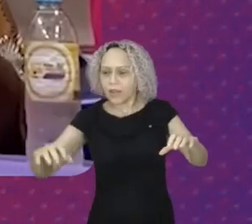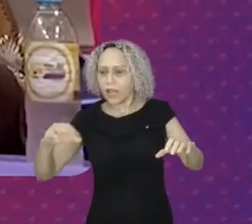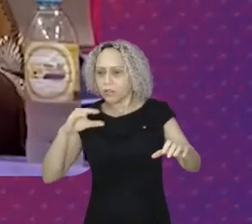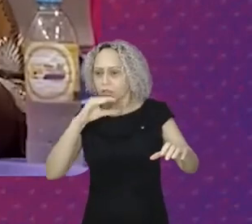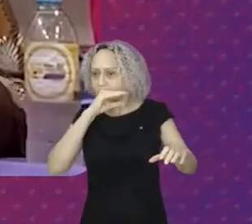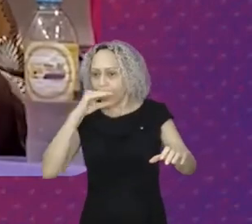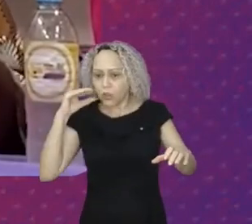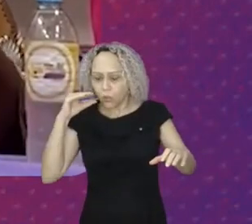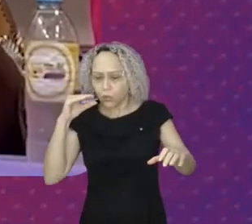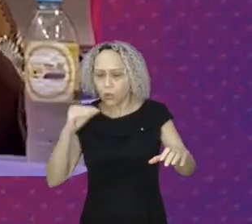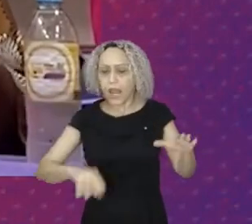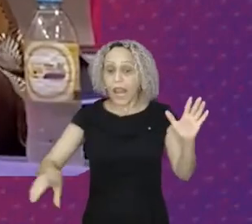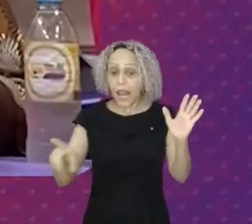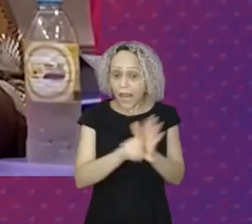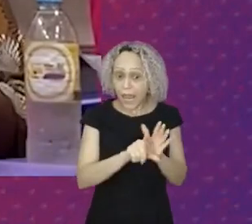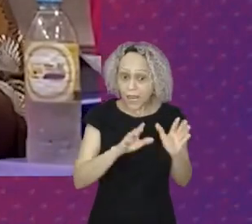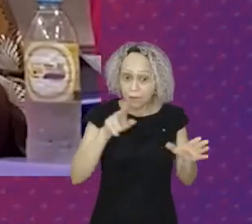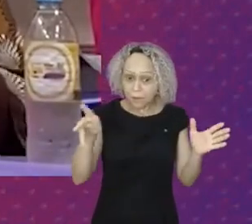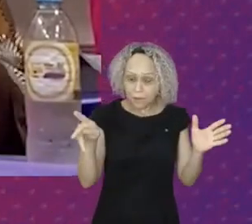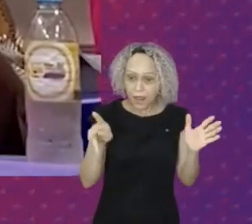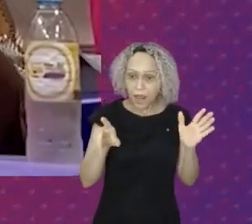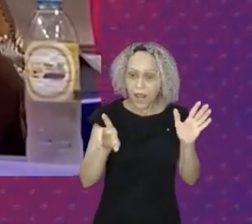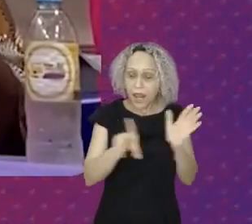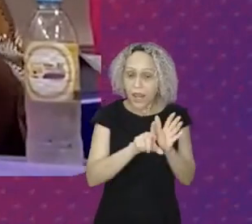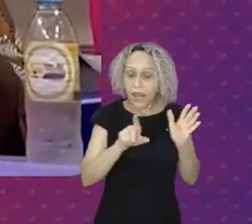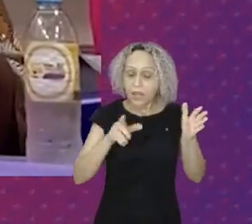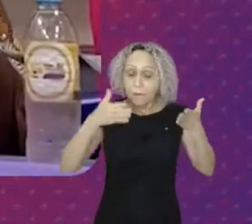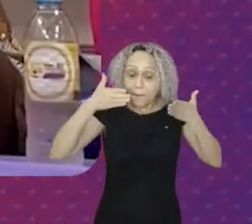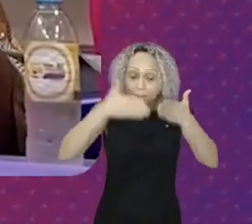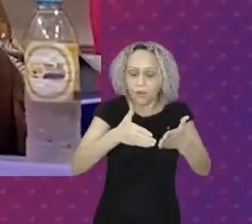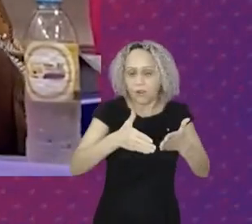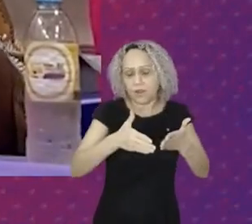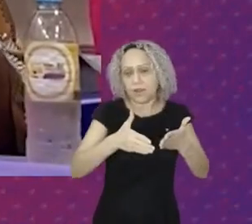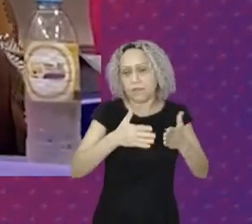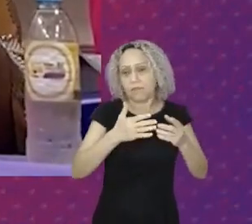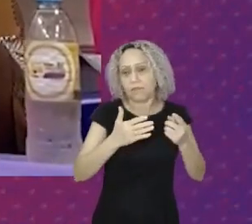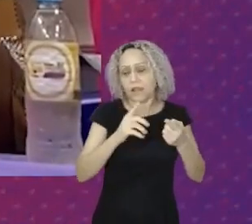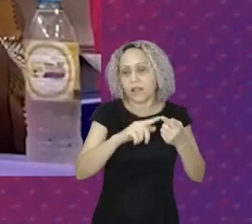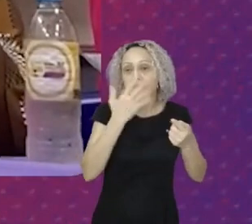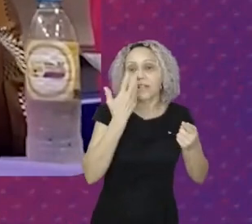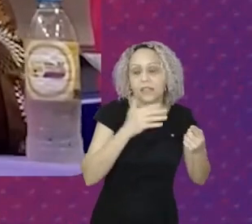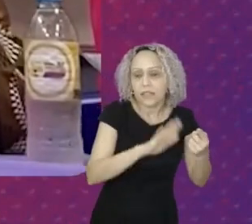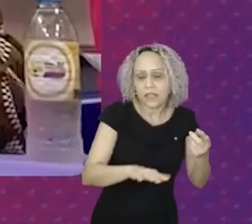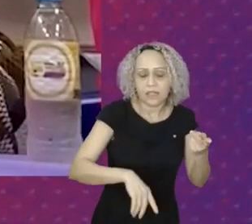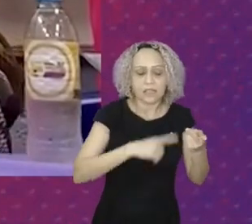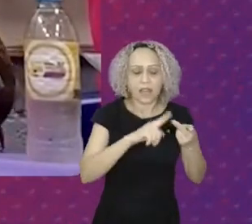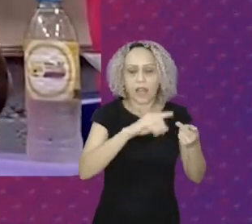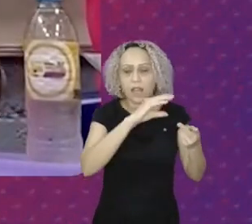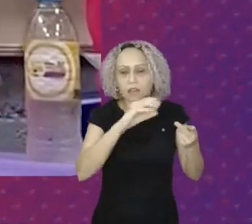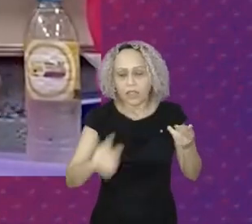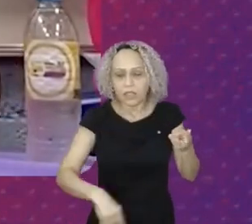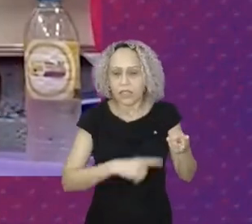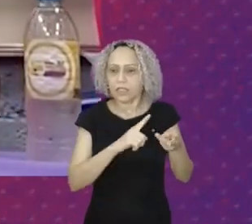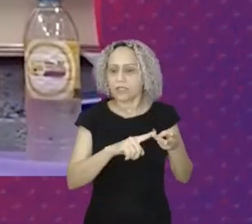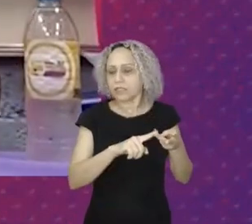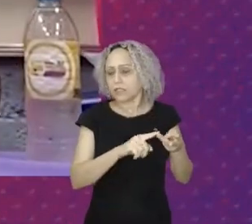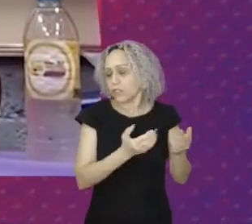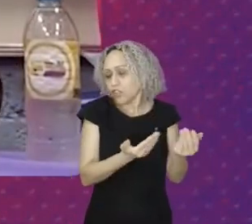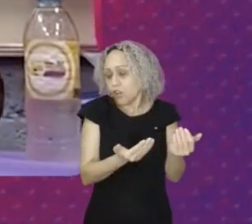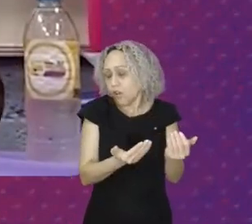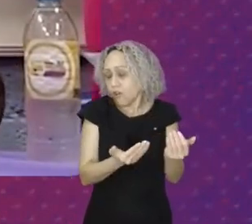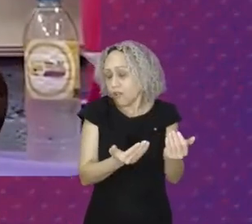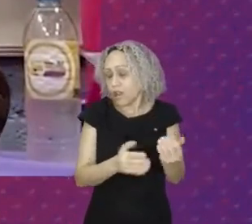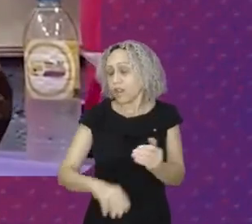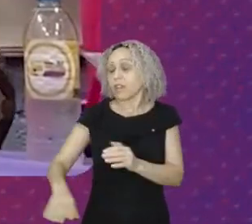a educação, a assistência social, cultura, né? O sistema